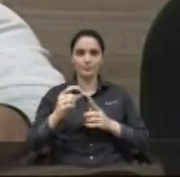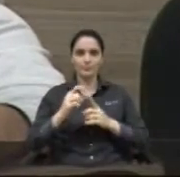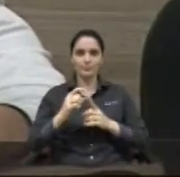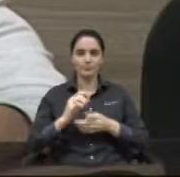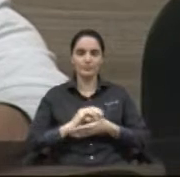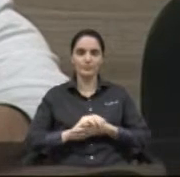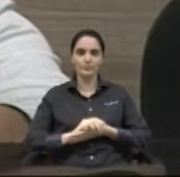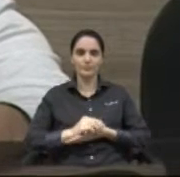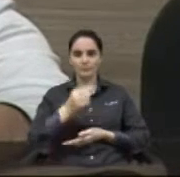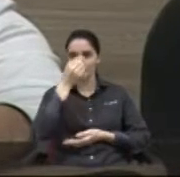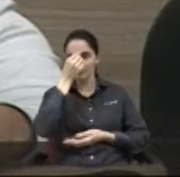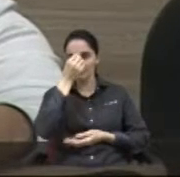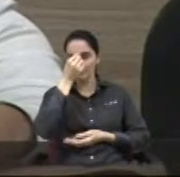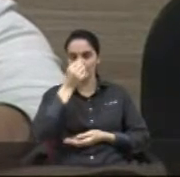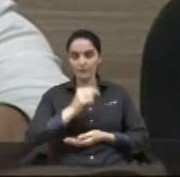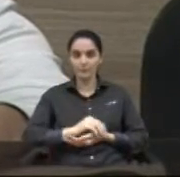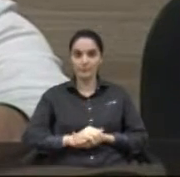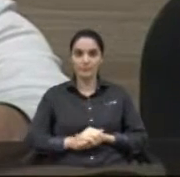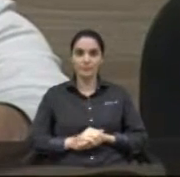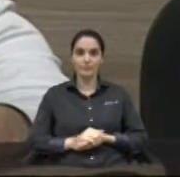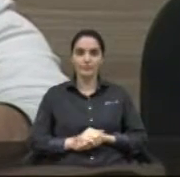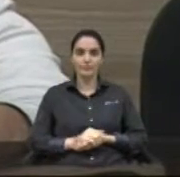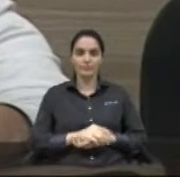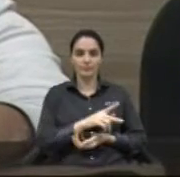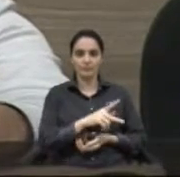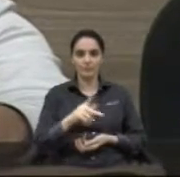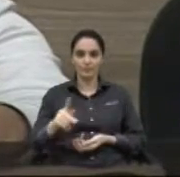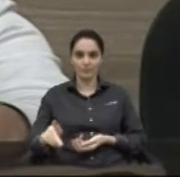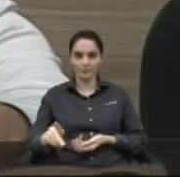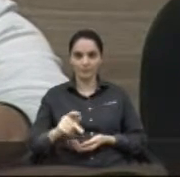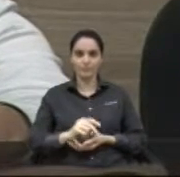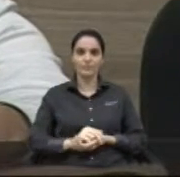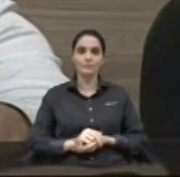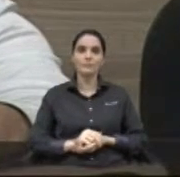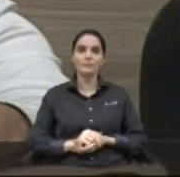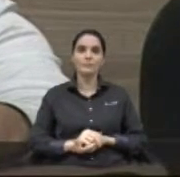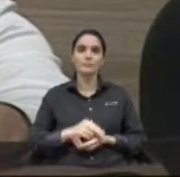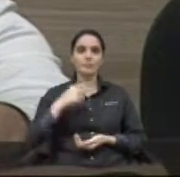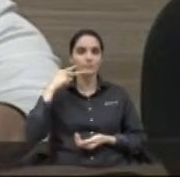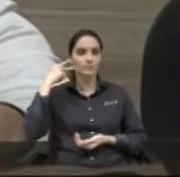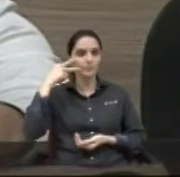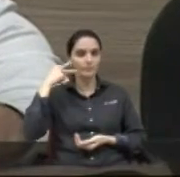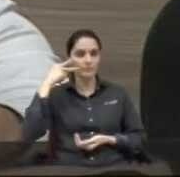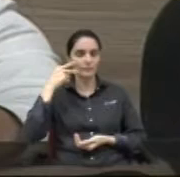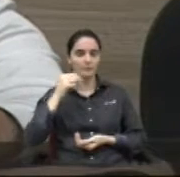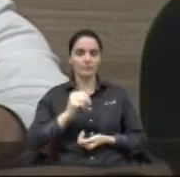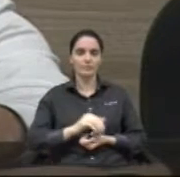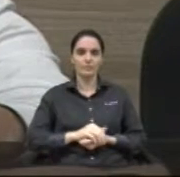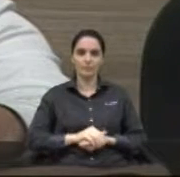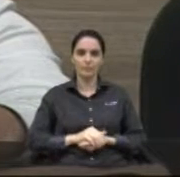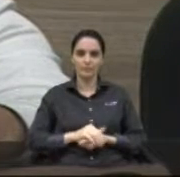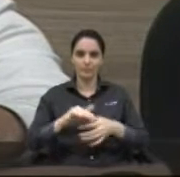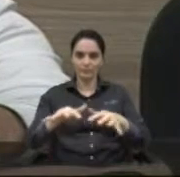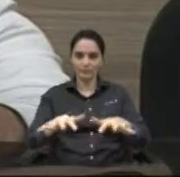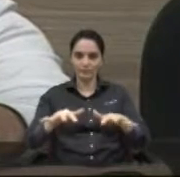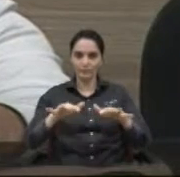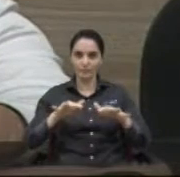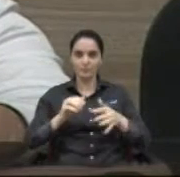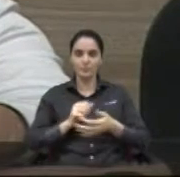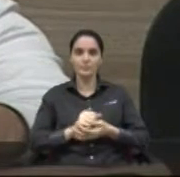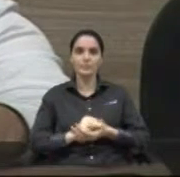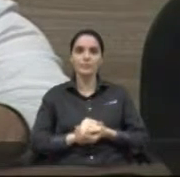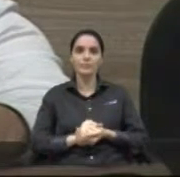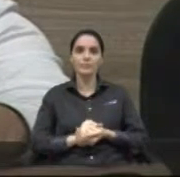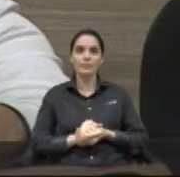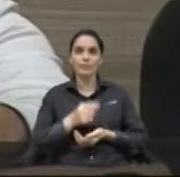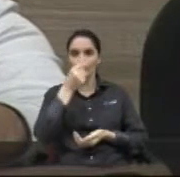Jorge de Freitas. Senhor presidente, senhoras, senhores vereadores, público presente, eu sempre tenho dito